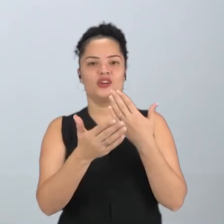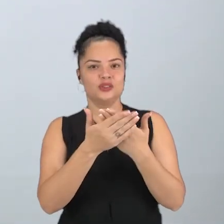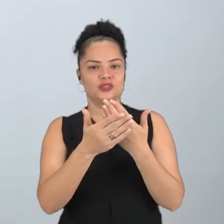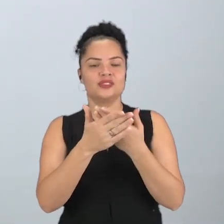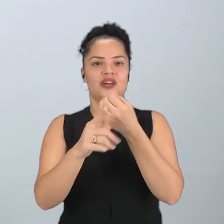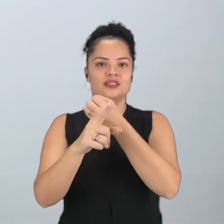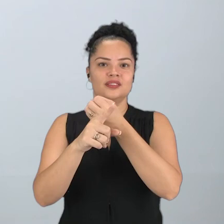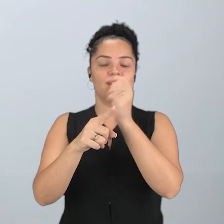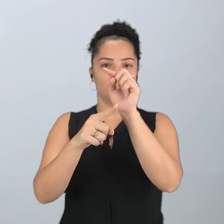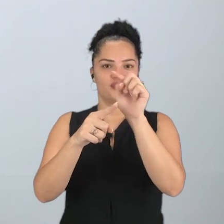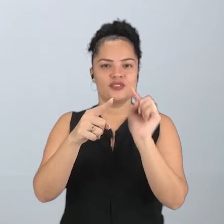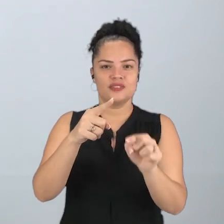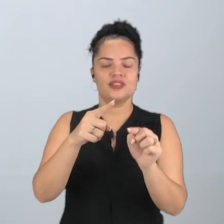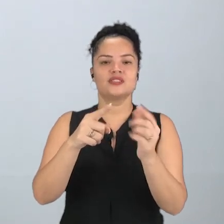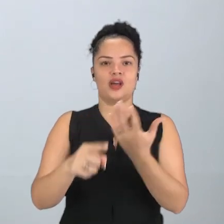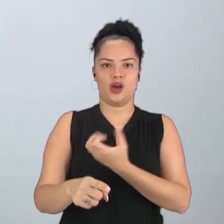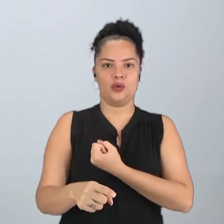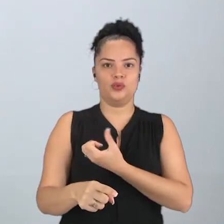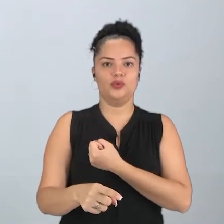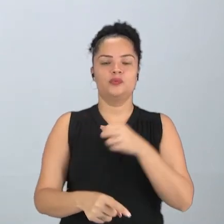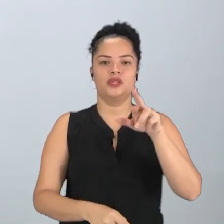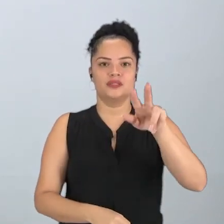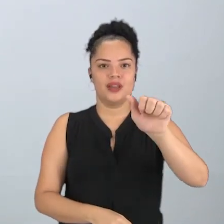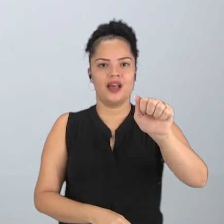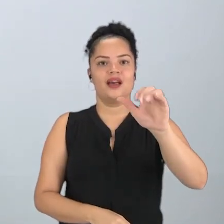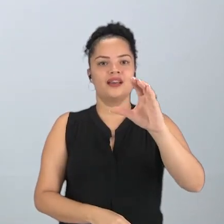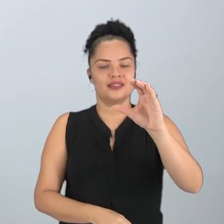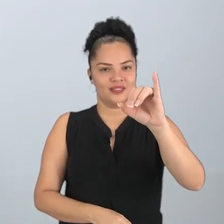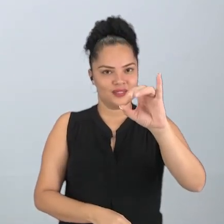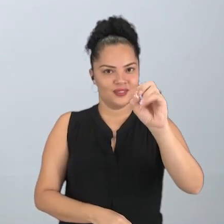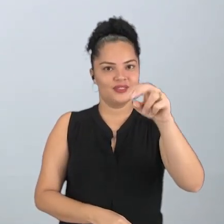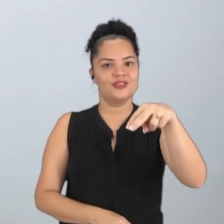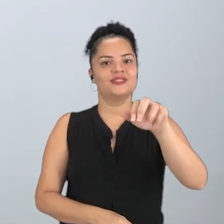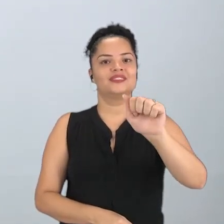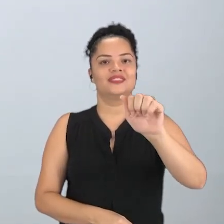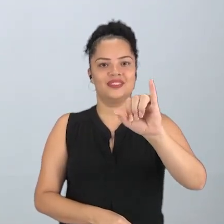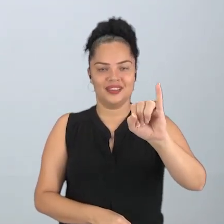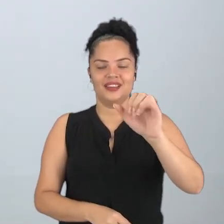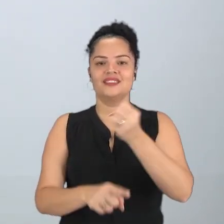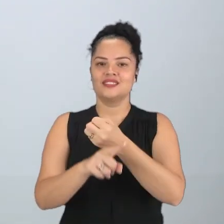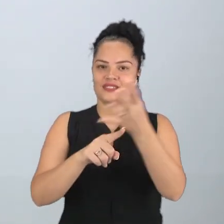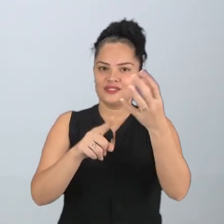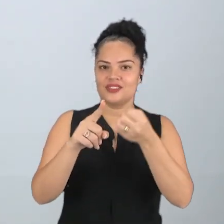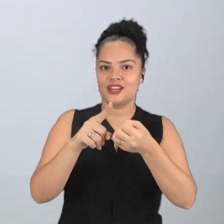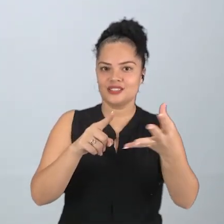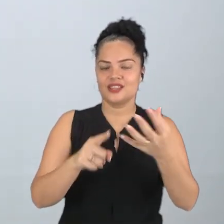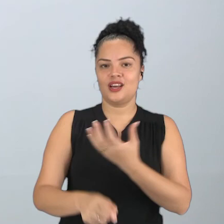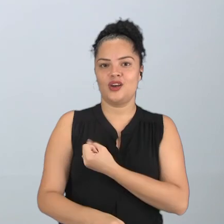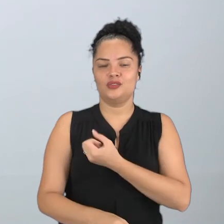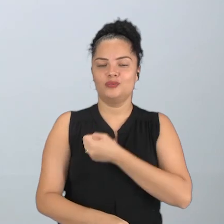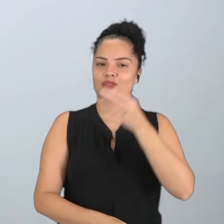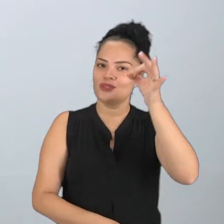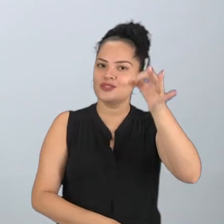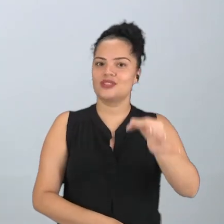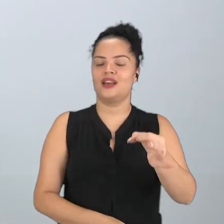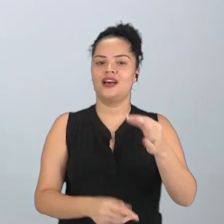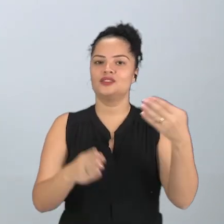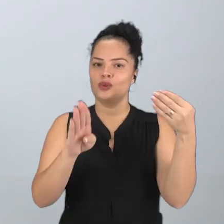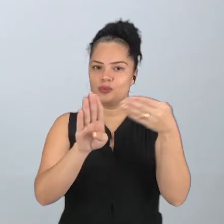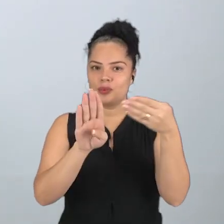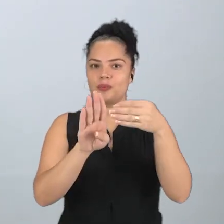divisão envolvendo números racionais na forma fracionária e na forma de decimal exato. Depois compareça na